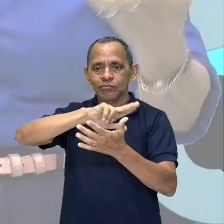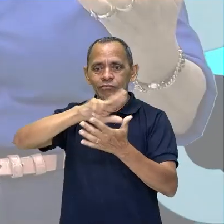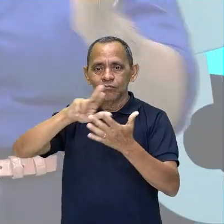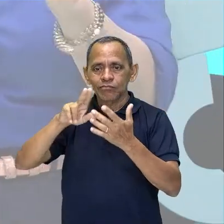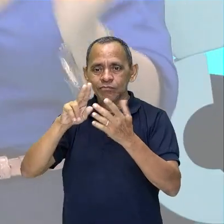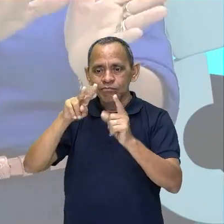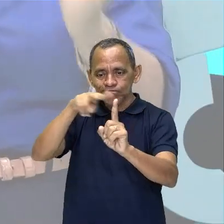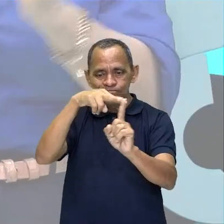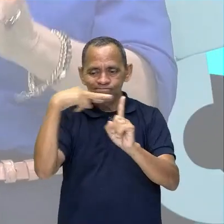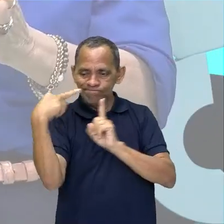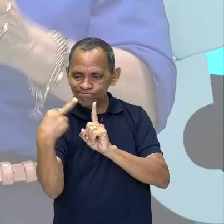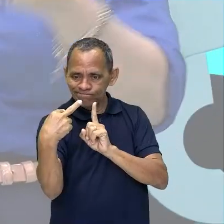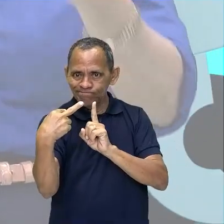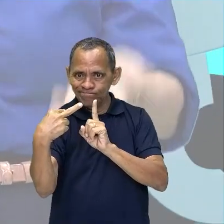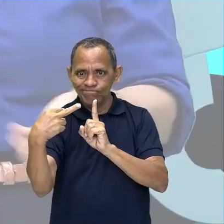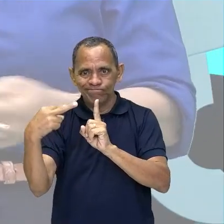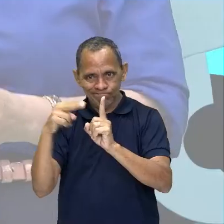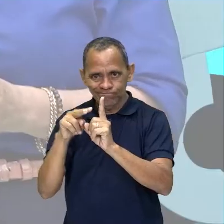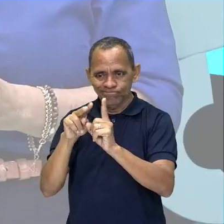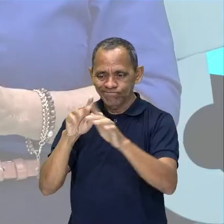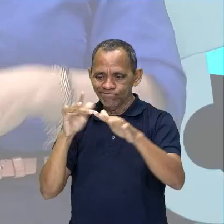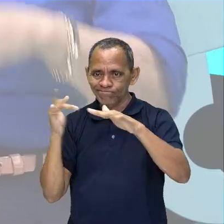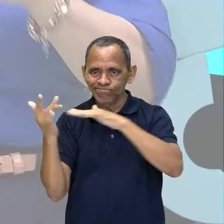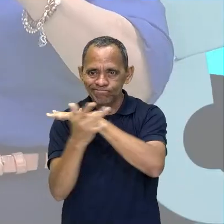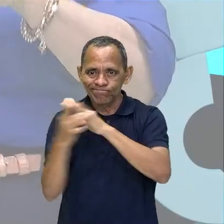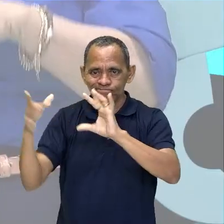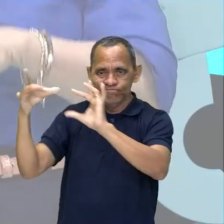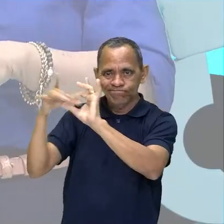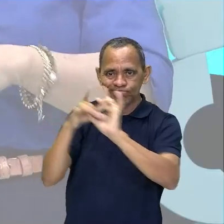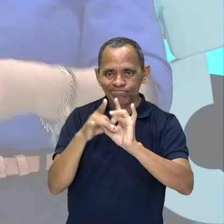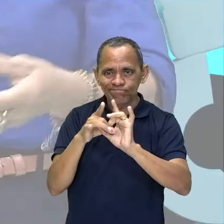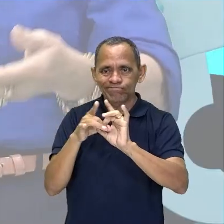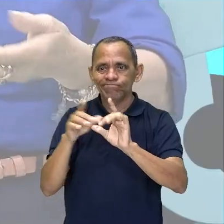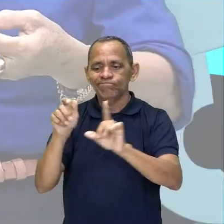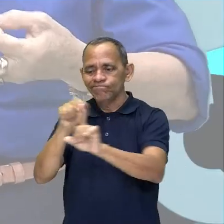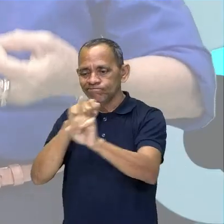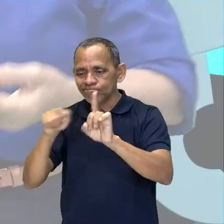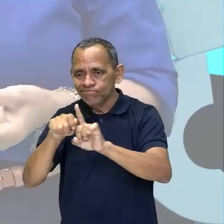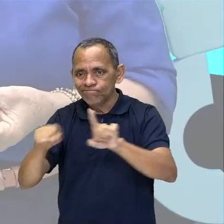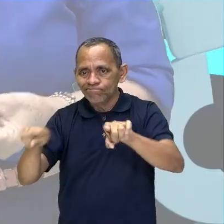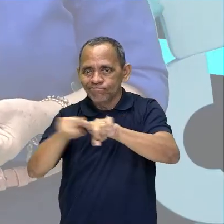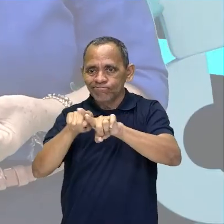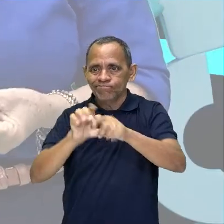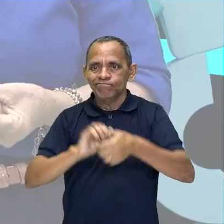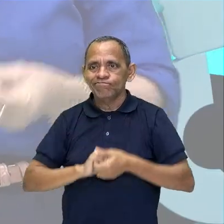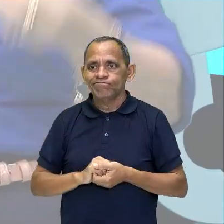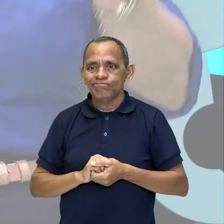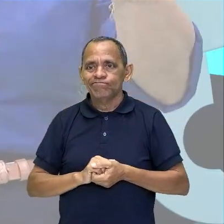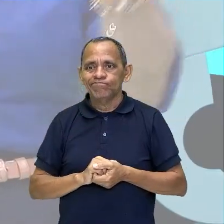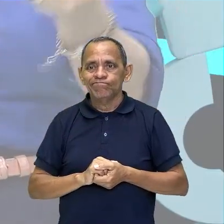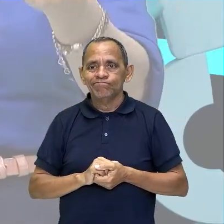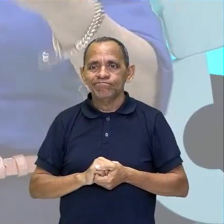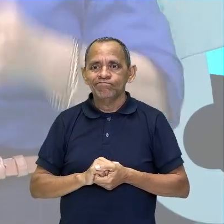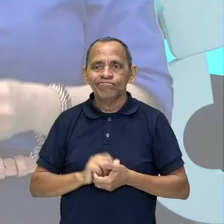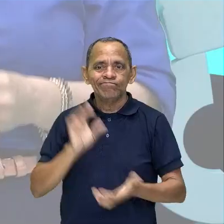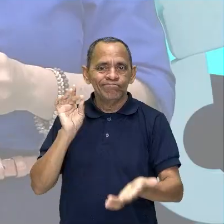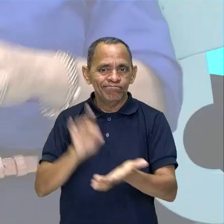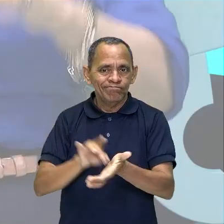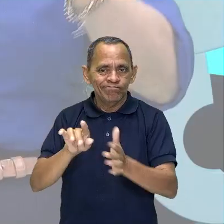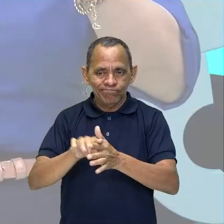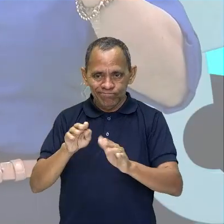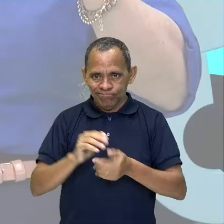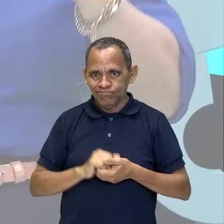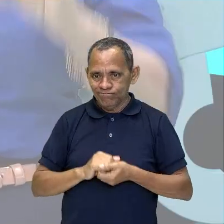de visões em redes sociais e blogs. A hipermídia, ela é filha legítima da